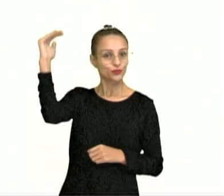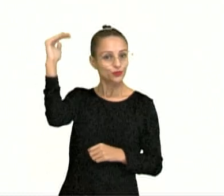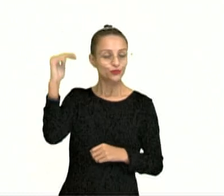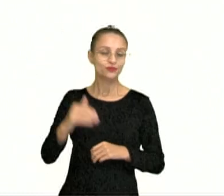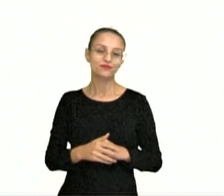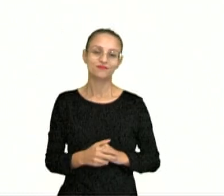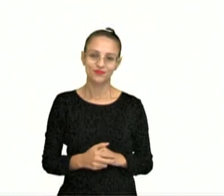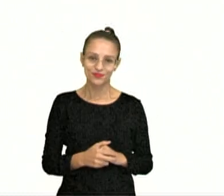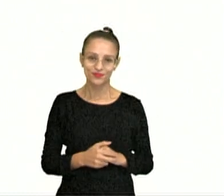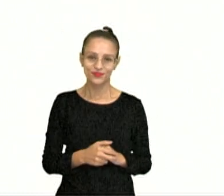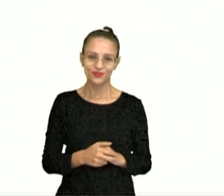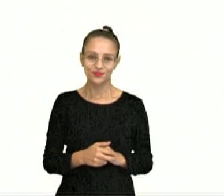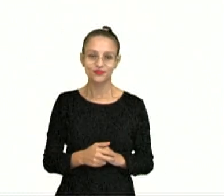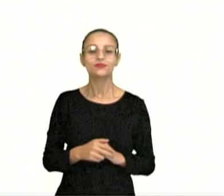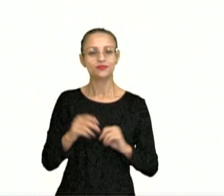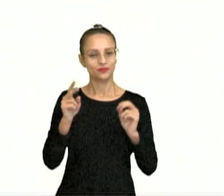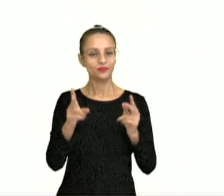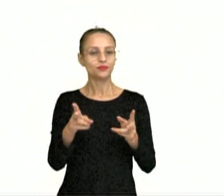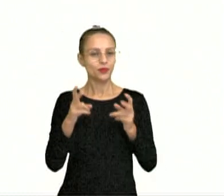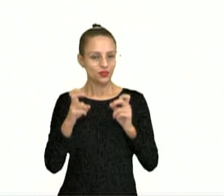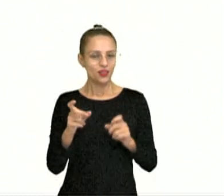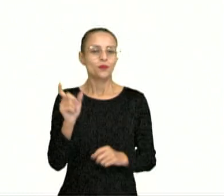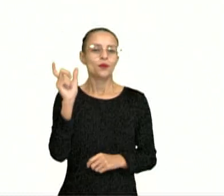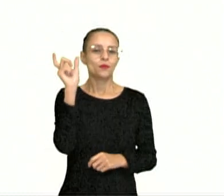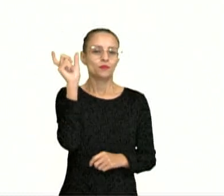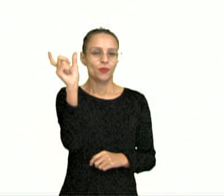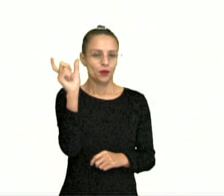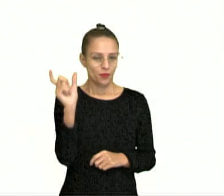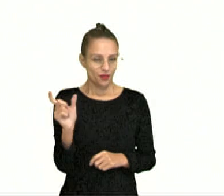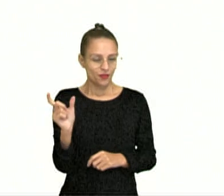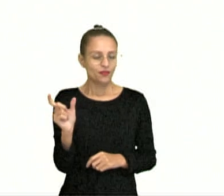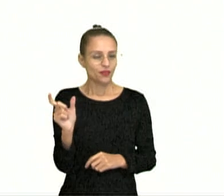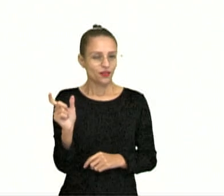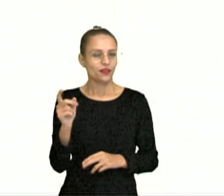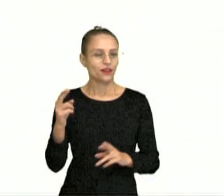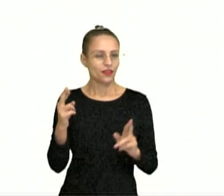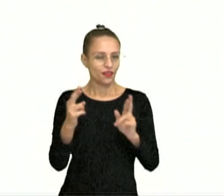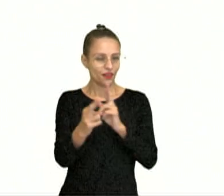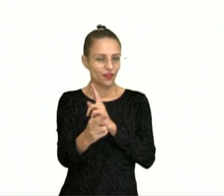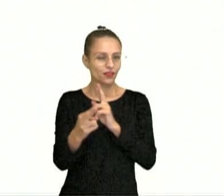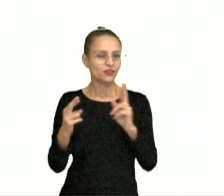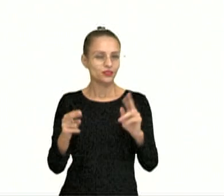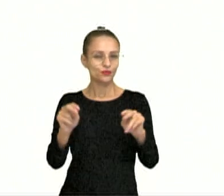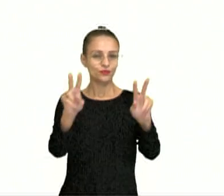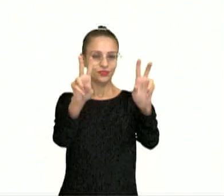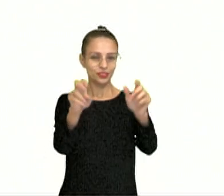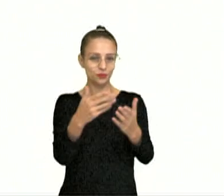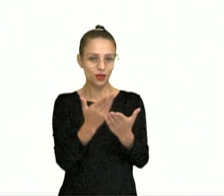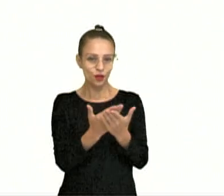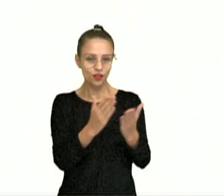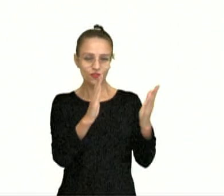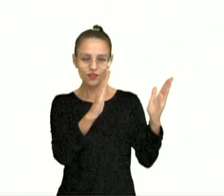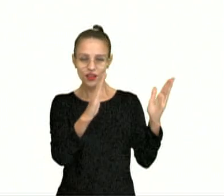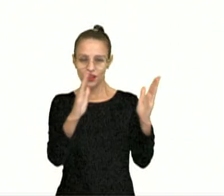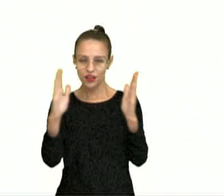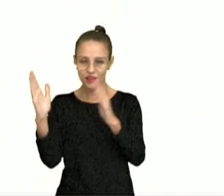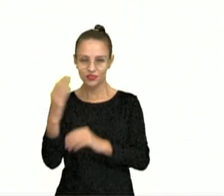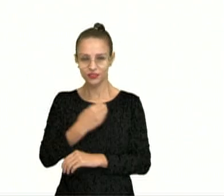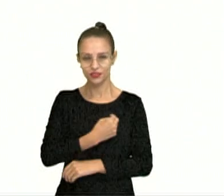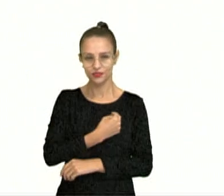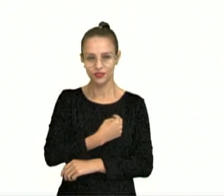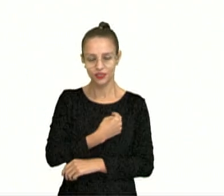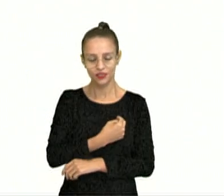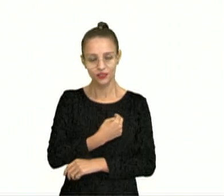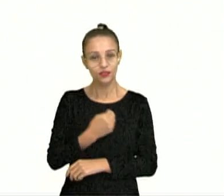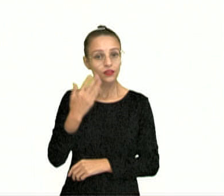adultos. Percebam que essas palavras não têm relação com o tema da nossa aula, fases da vida? Aqui a gente